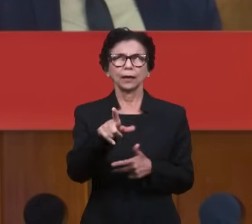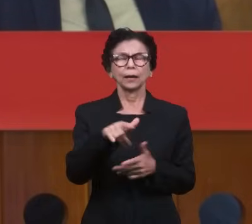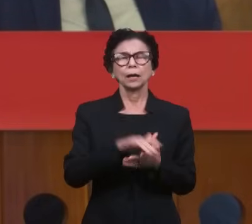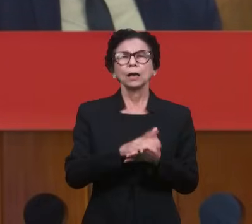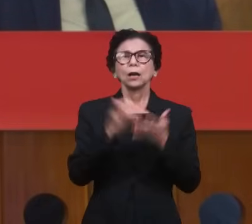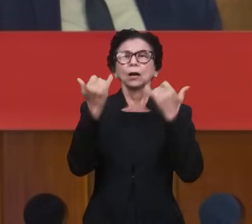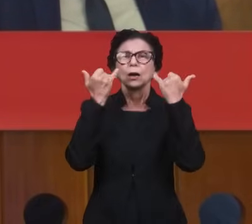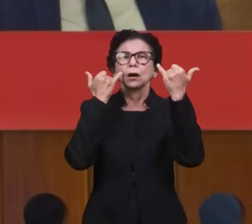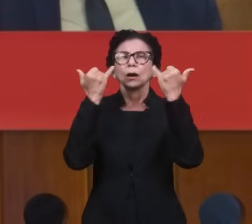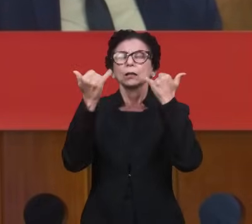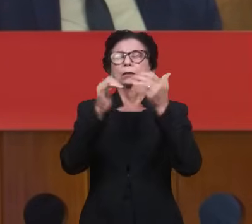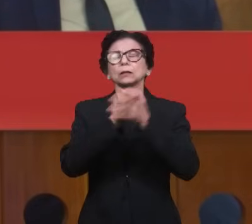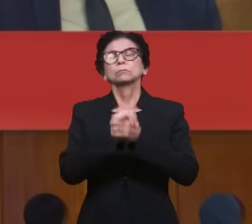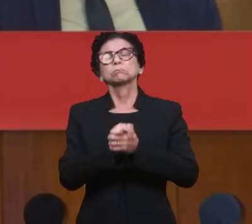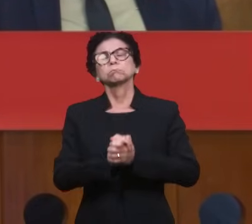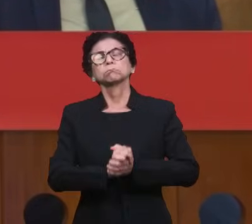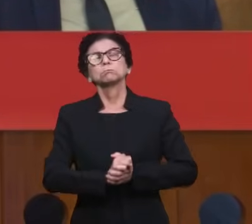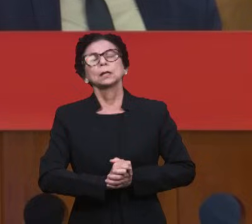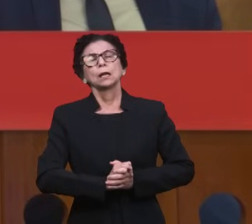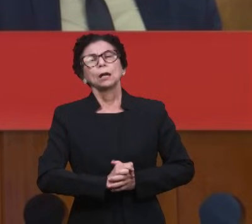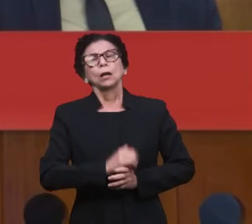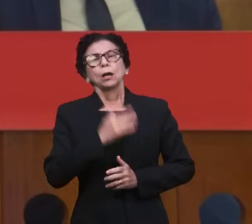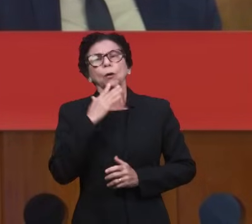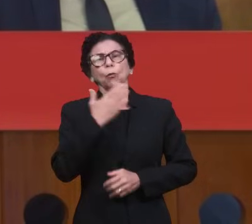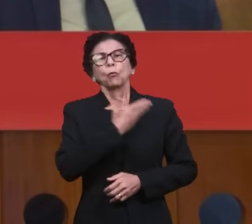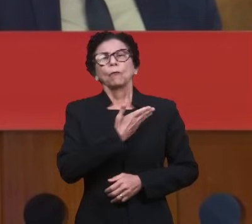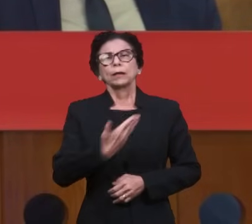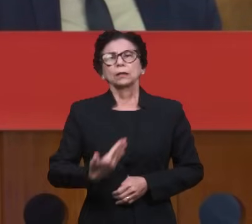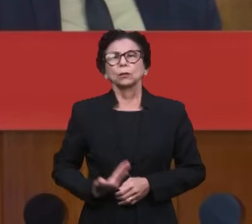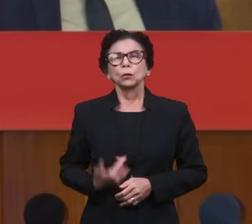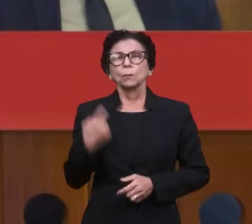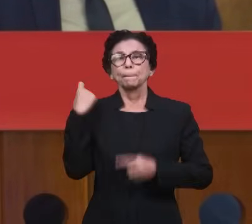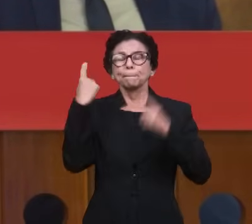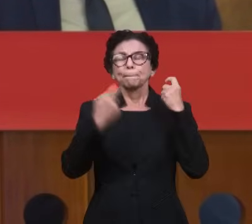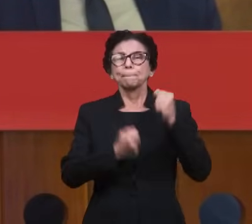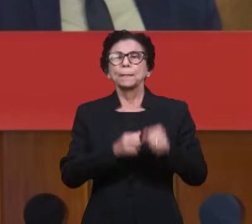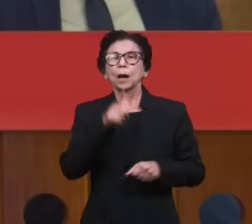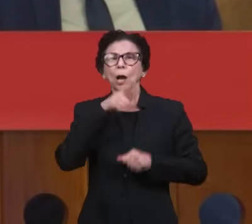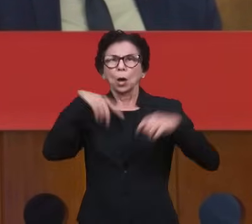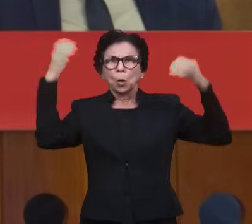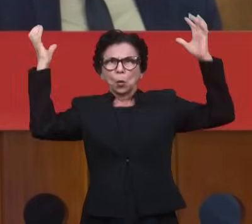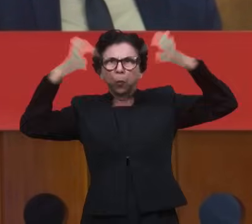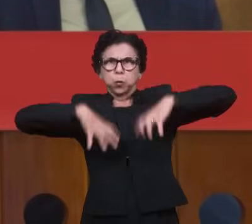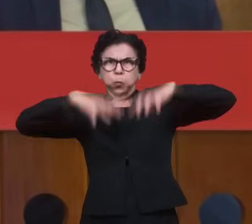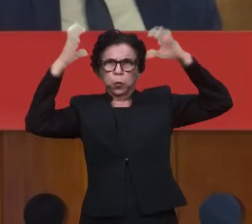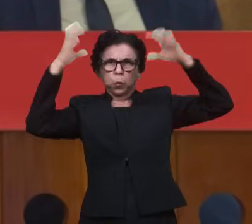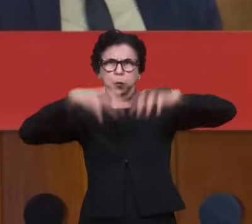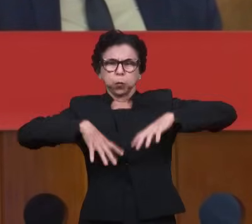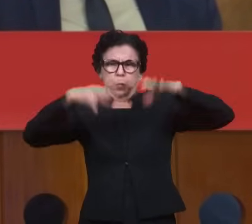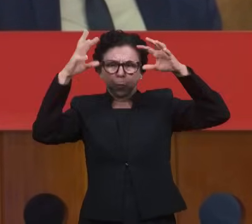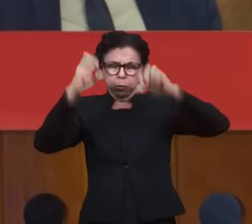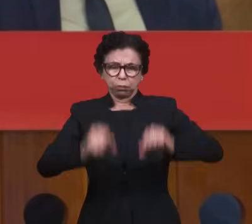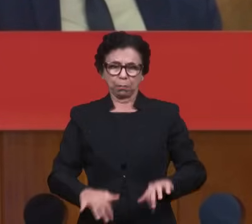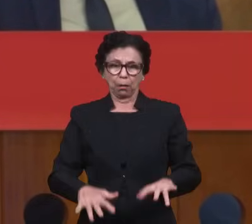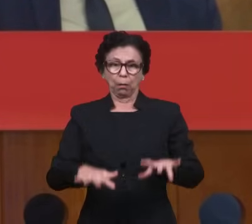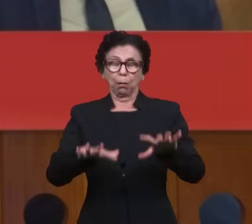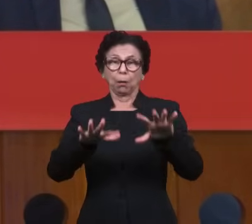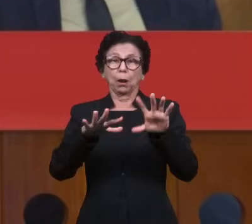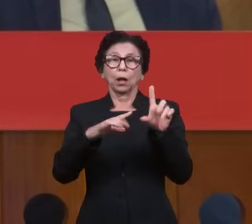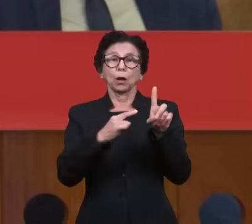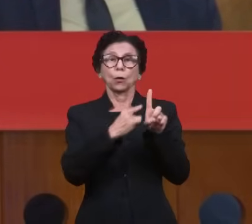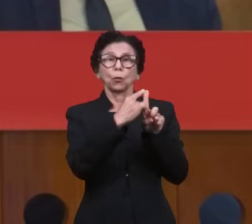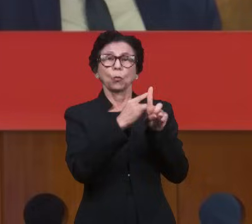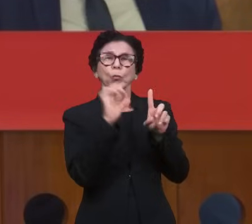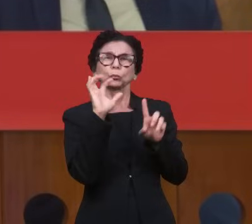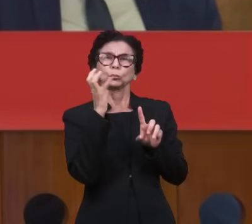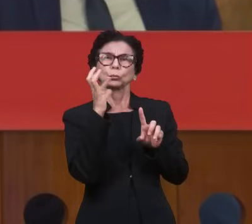o governador preocupado com as enchentes, com o que vem aí, com a temperatura, o que é que vamos fazer? Depois eu quero